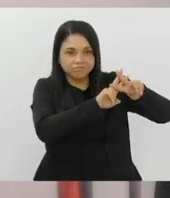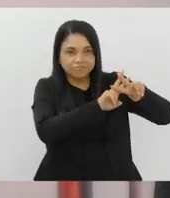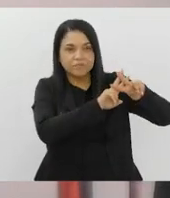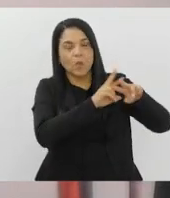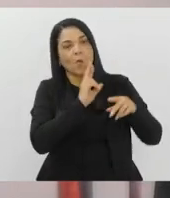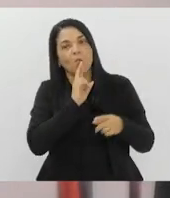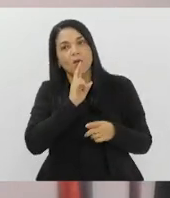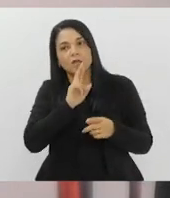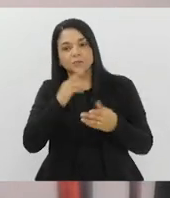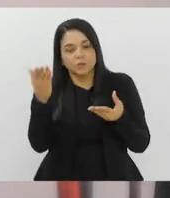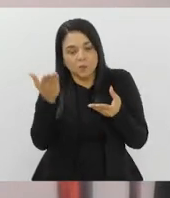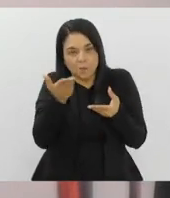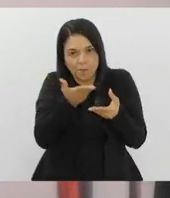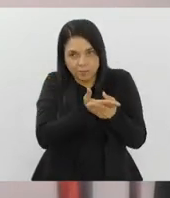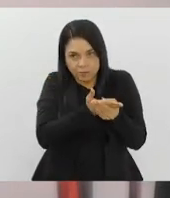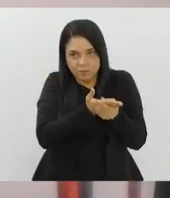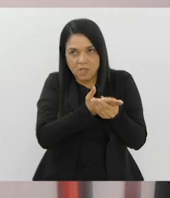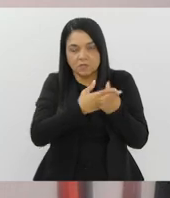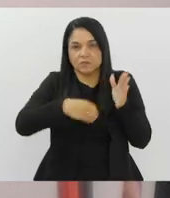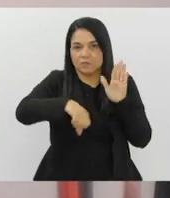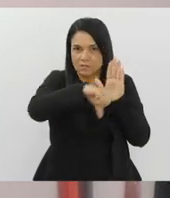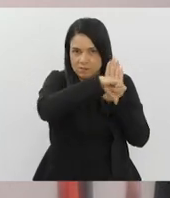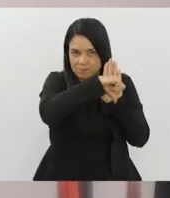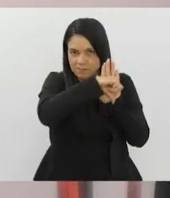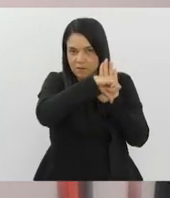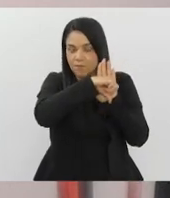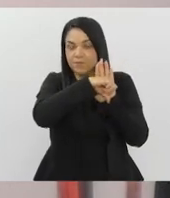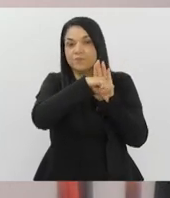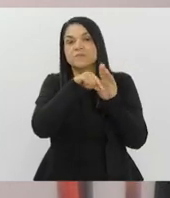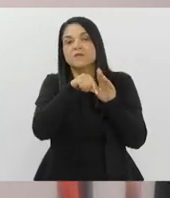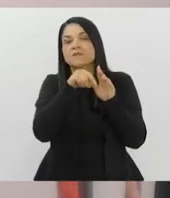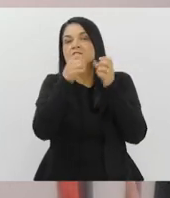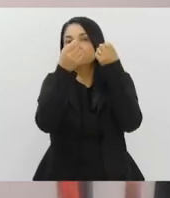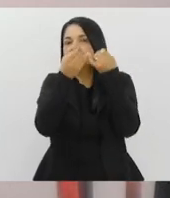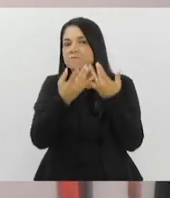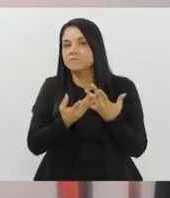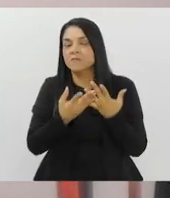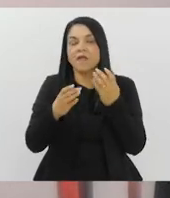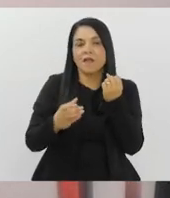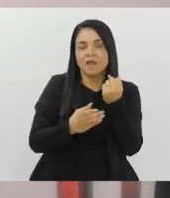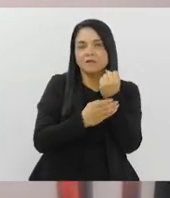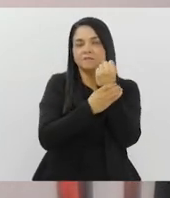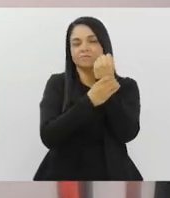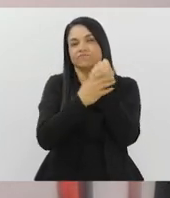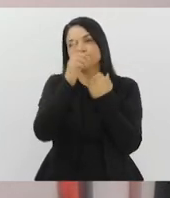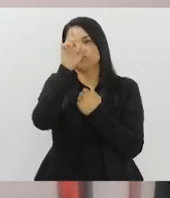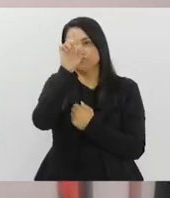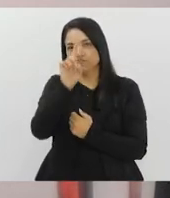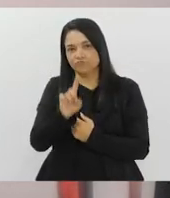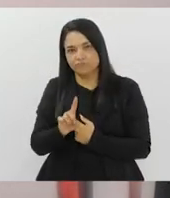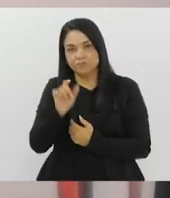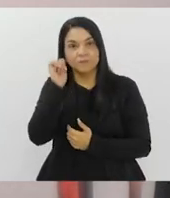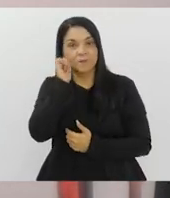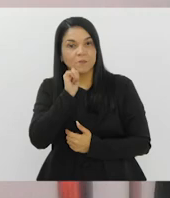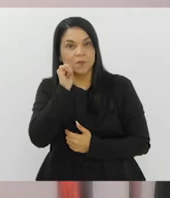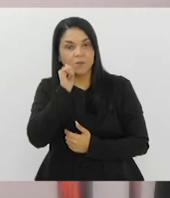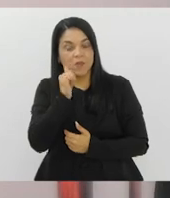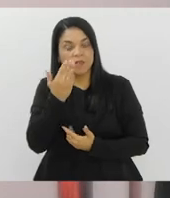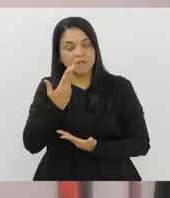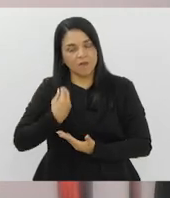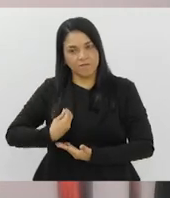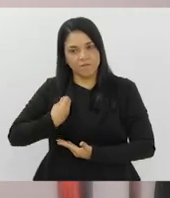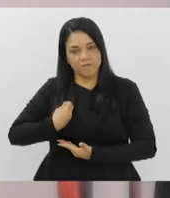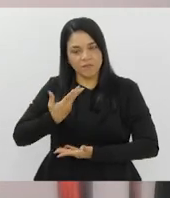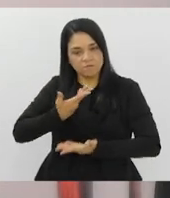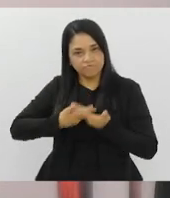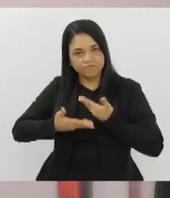respondendo processos criminais, né, que vai falar sobre a garantia do direito da mulher, da convivência